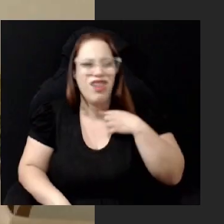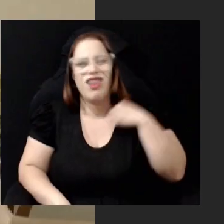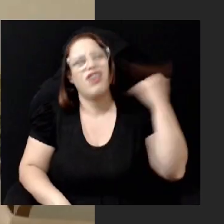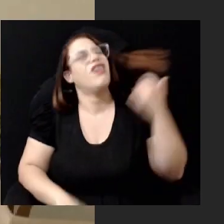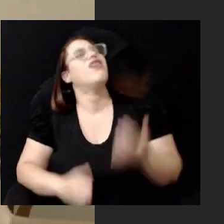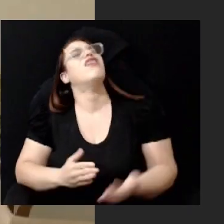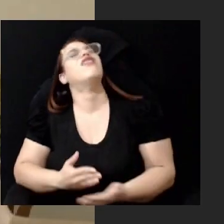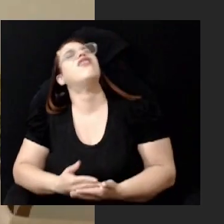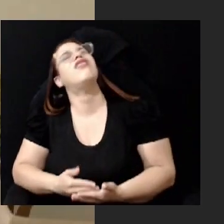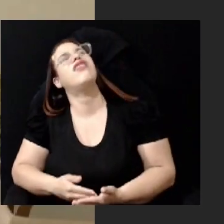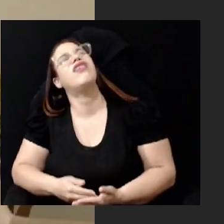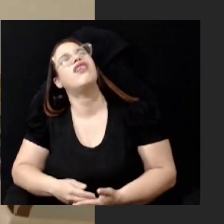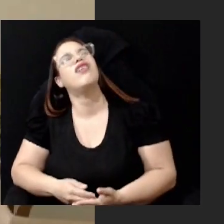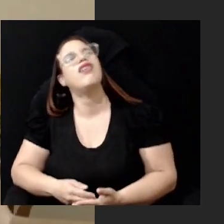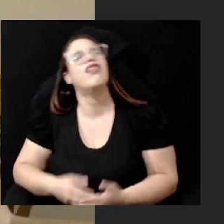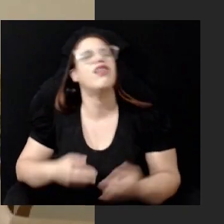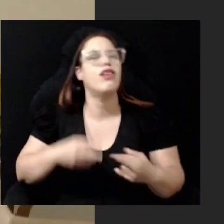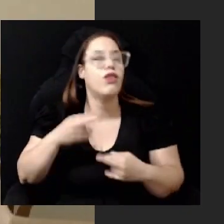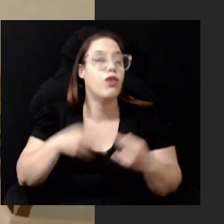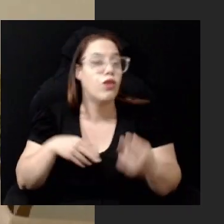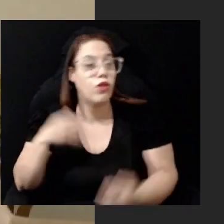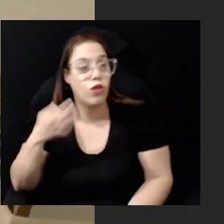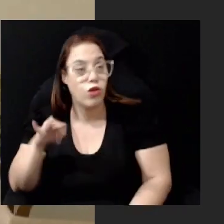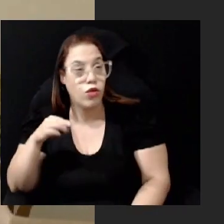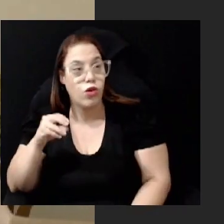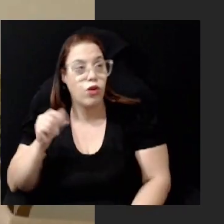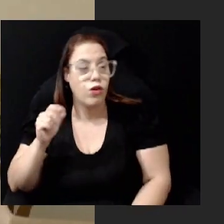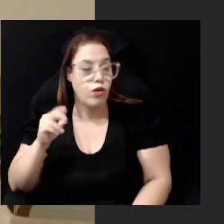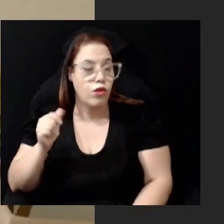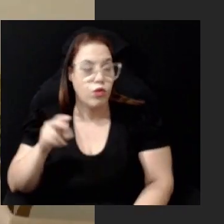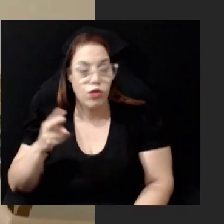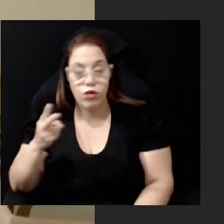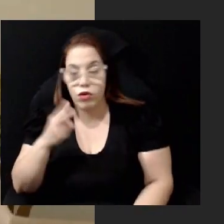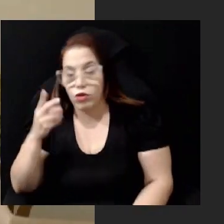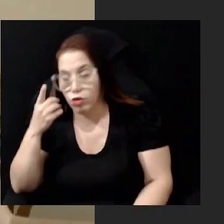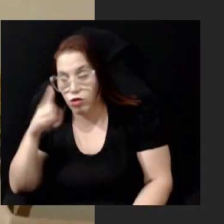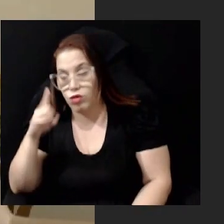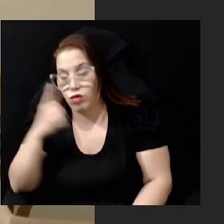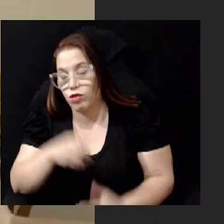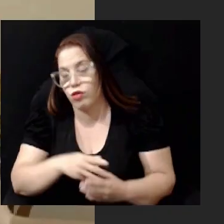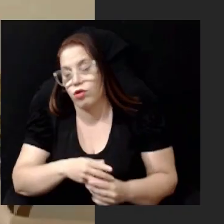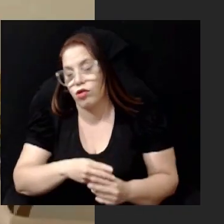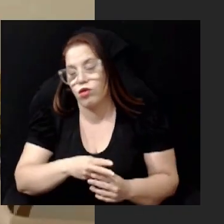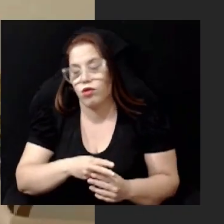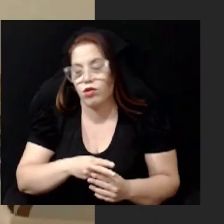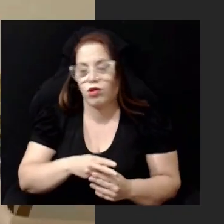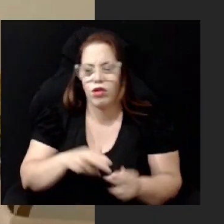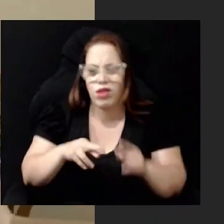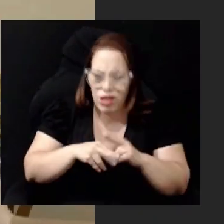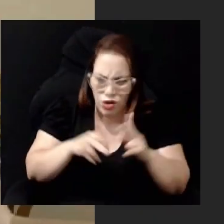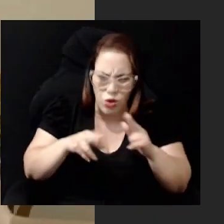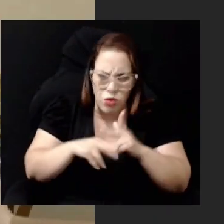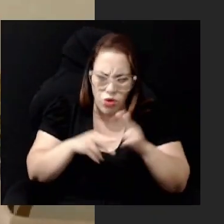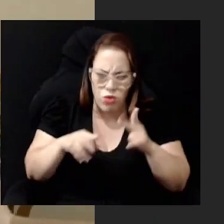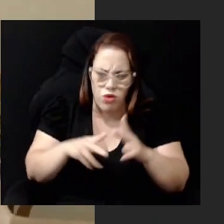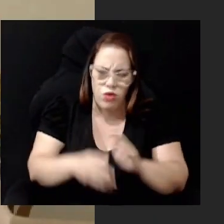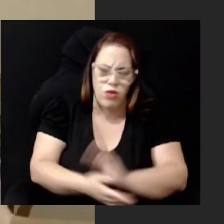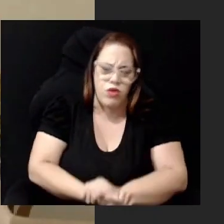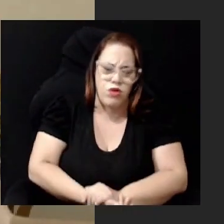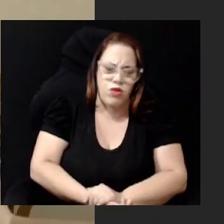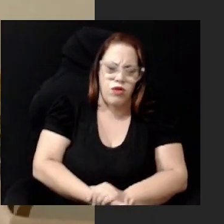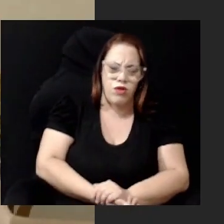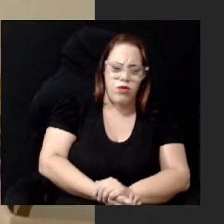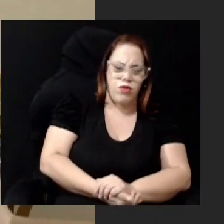a ter sintomas relacionados a uma fratura depois de 1, 2 dias. Então, tem alguma coisa estranha, leve ao médico, leve